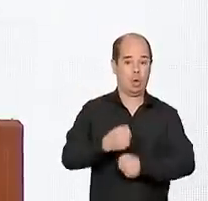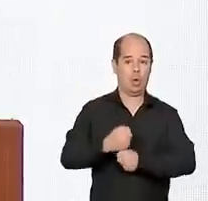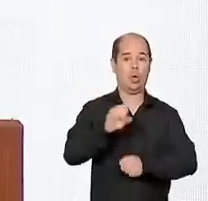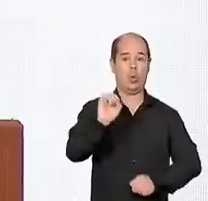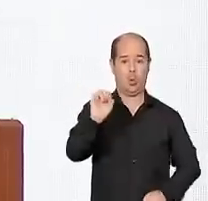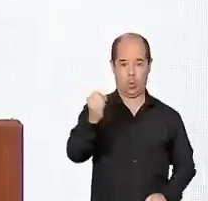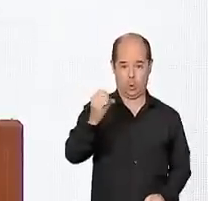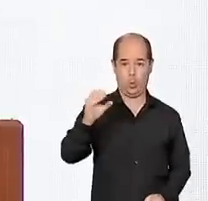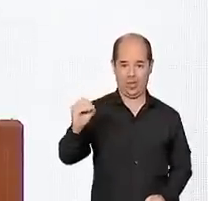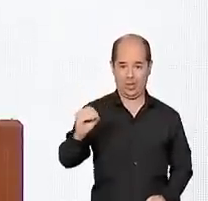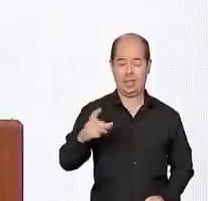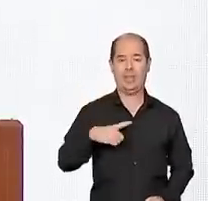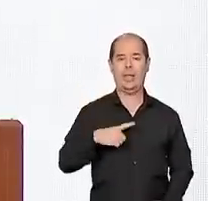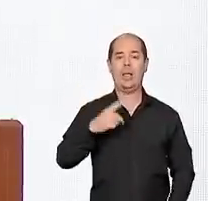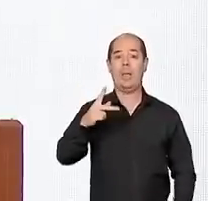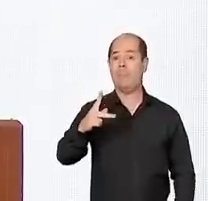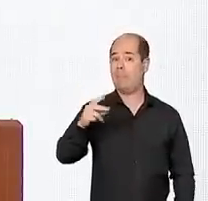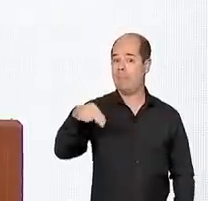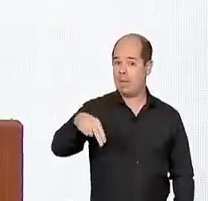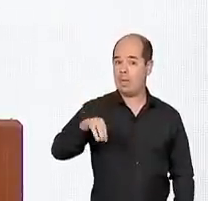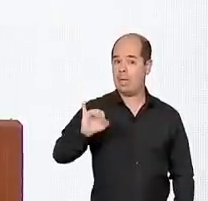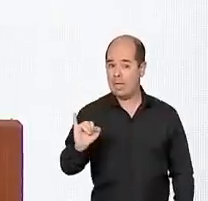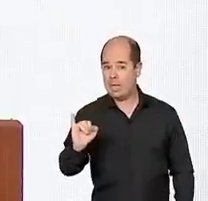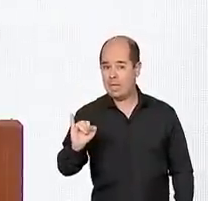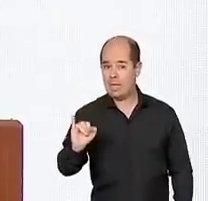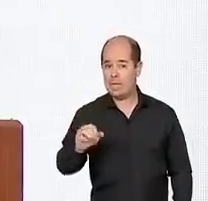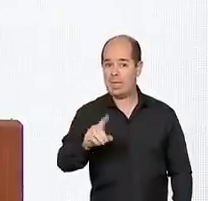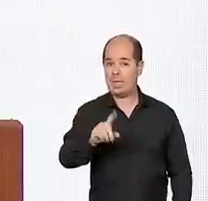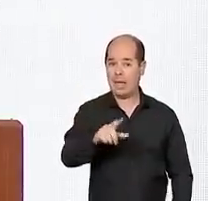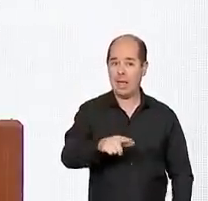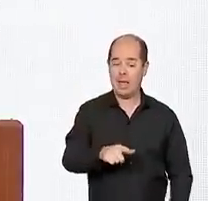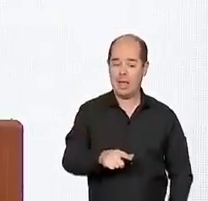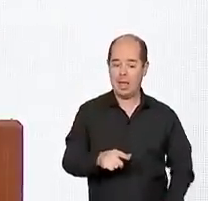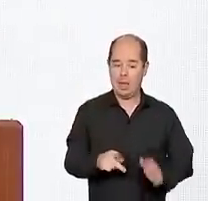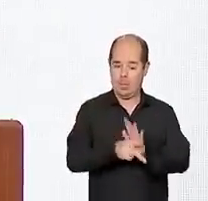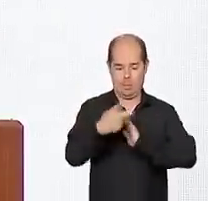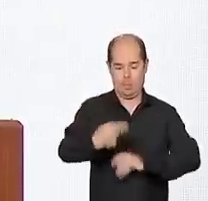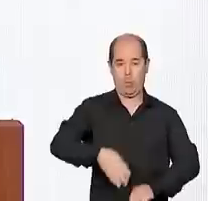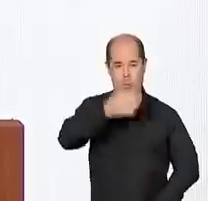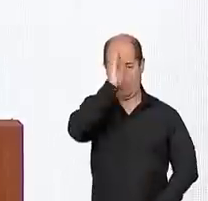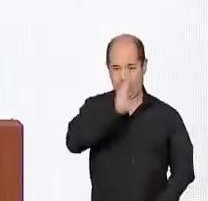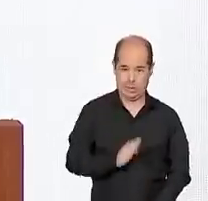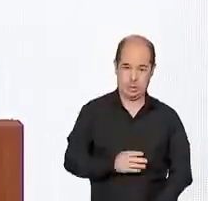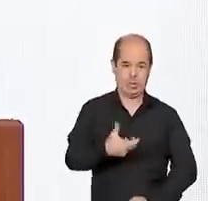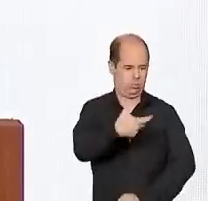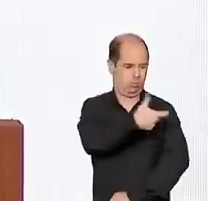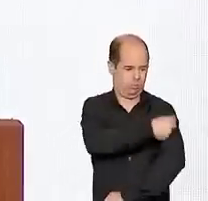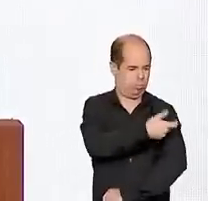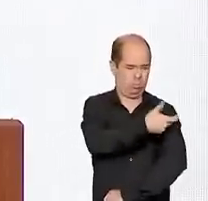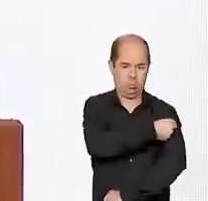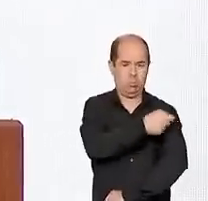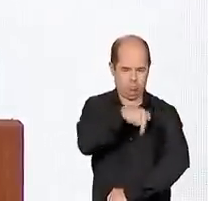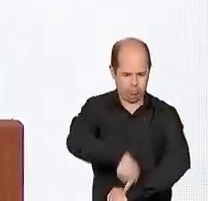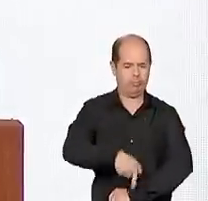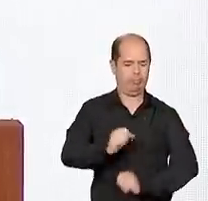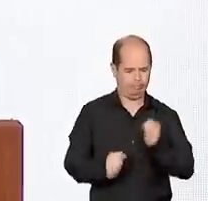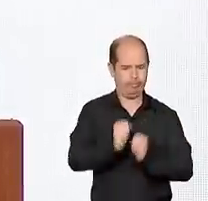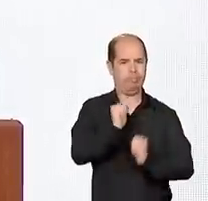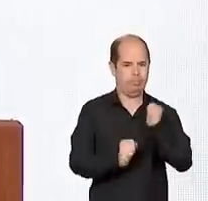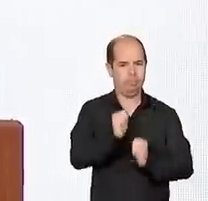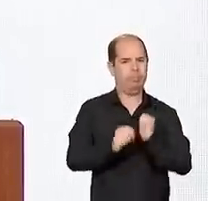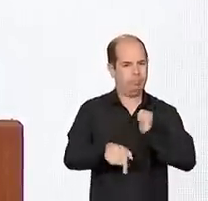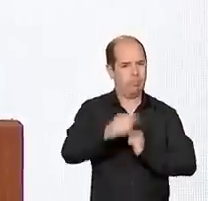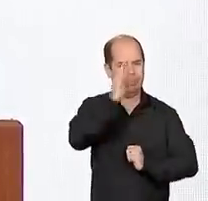tem 50 anos, o programa de autossuficiência em imunobiológicos, nós não tínhamos um programa com essa